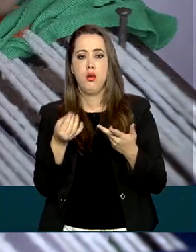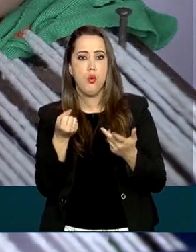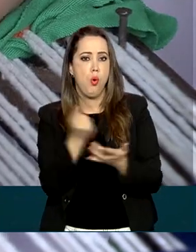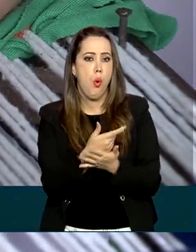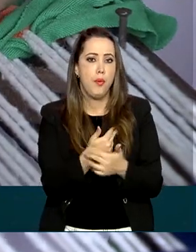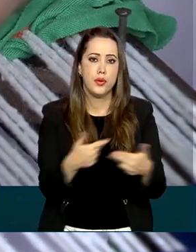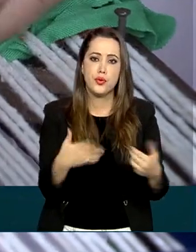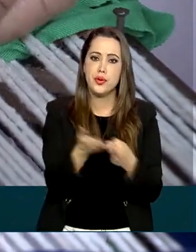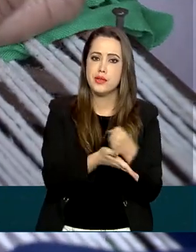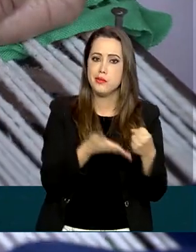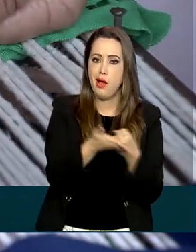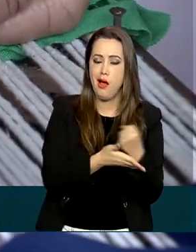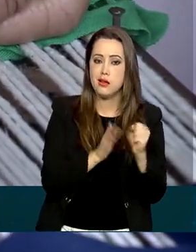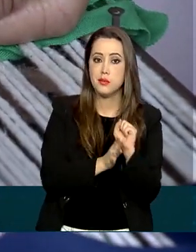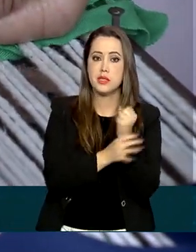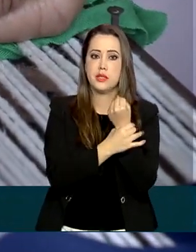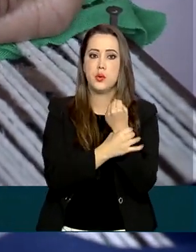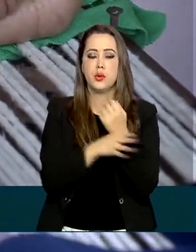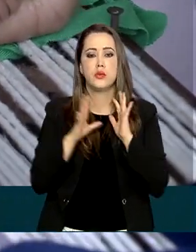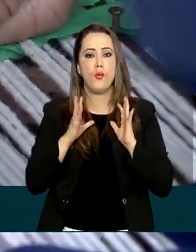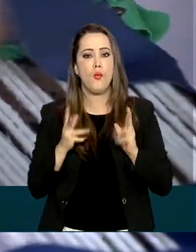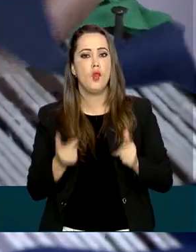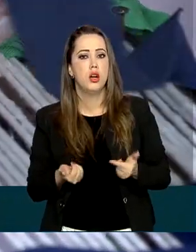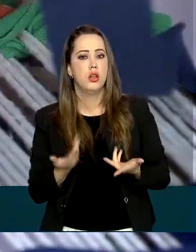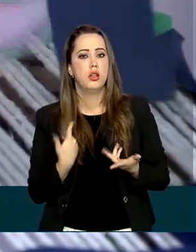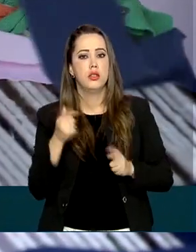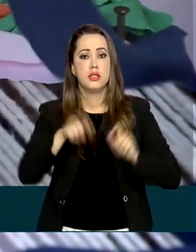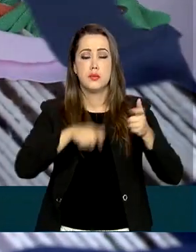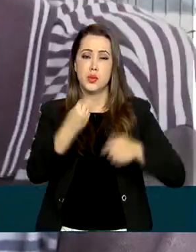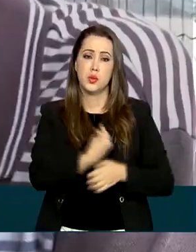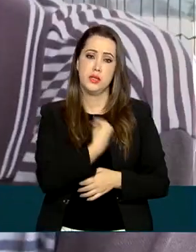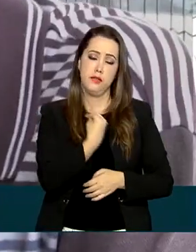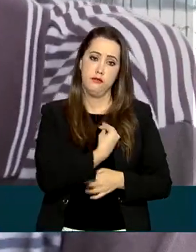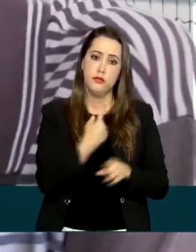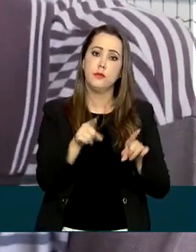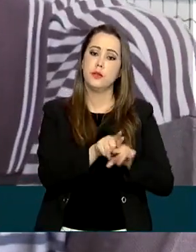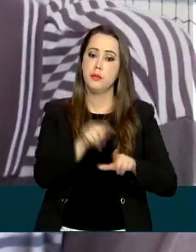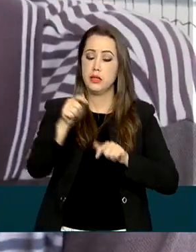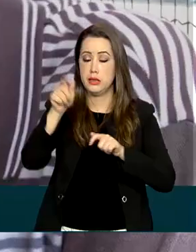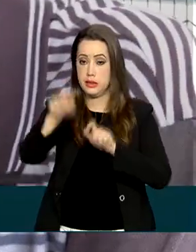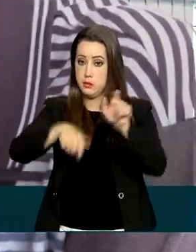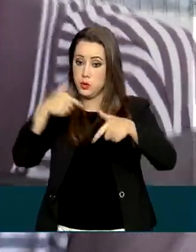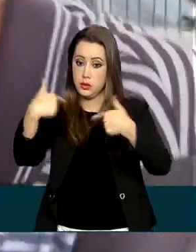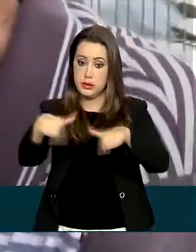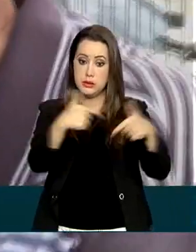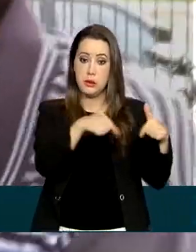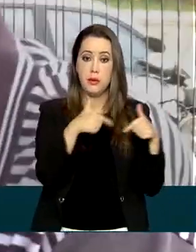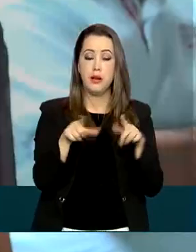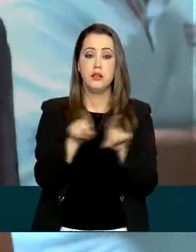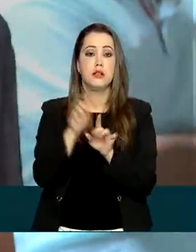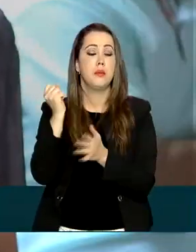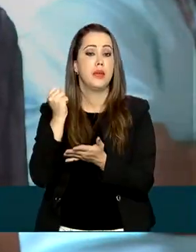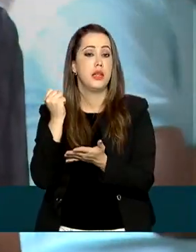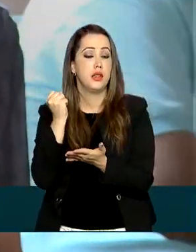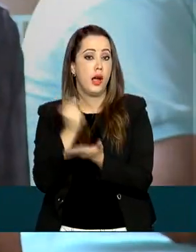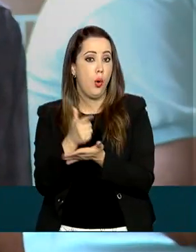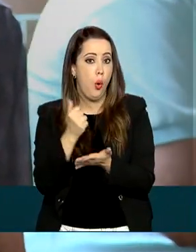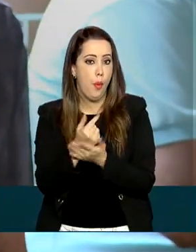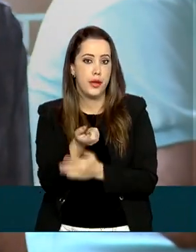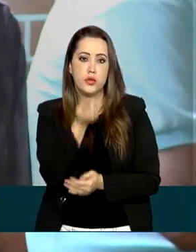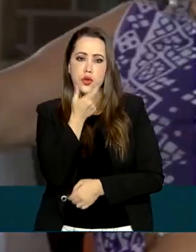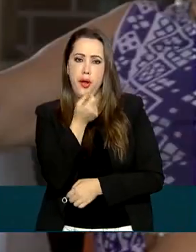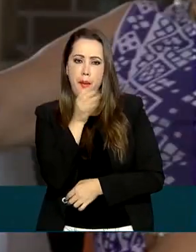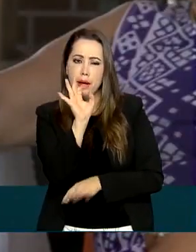equipamentos básicos para segurança e higiene dos residentes e funcionários, além da compra de medicamentos